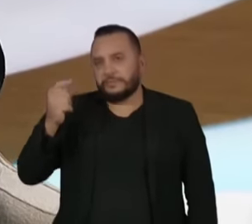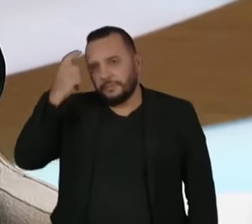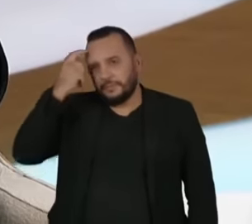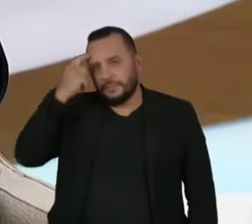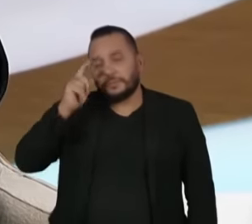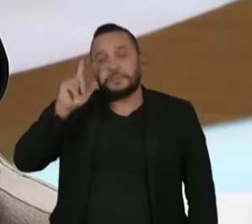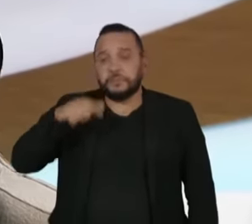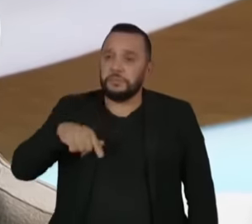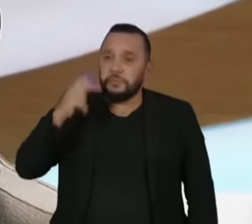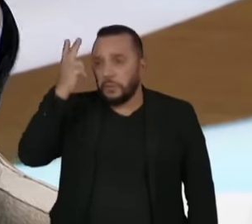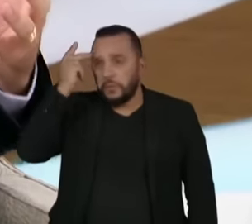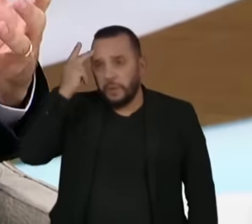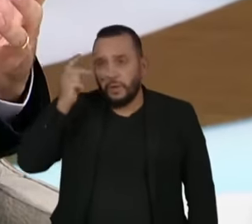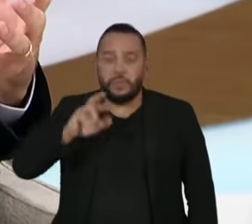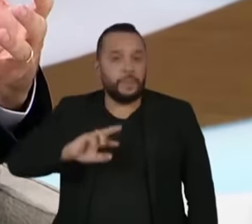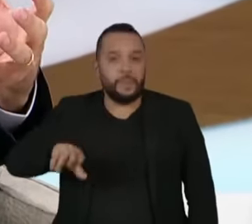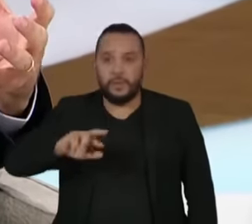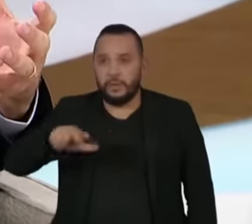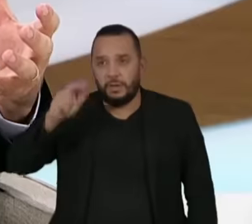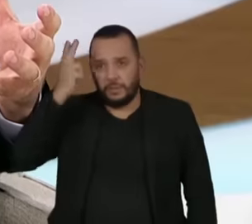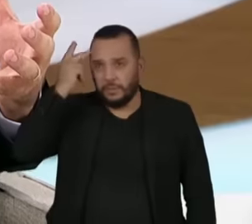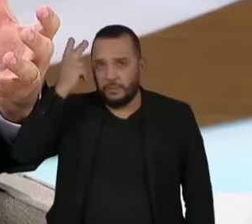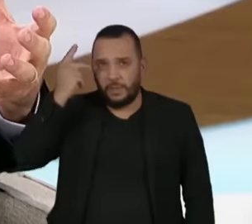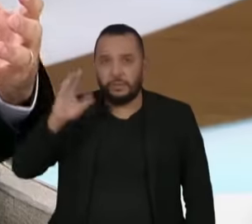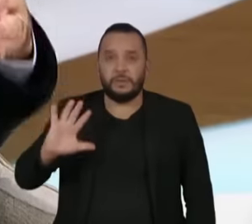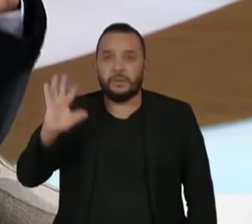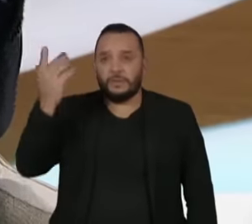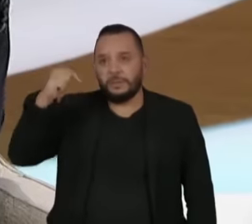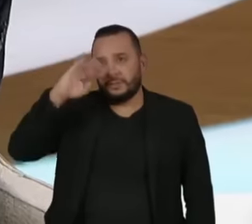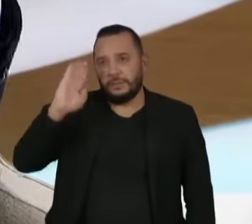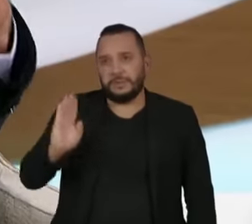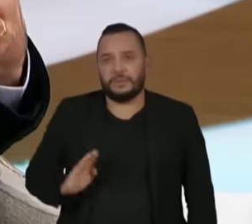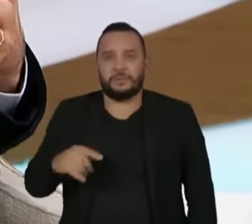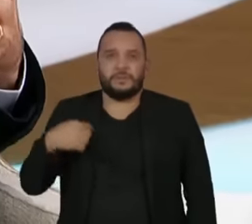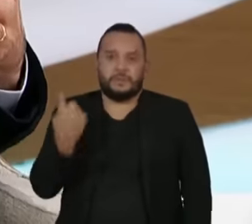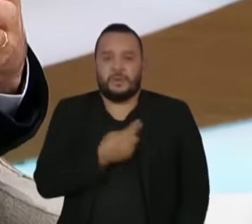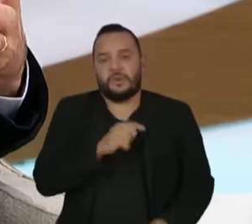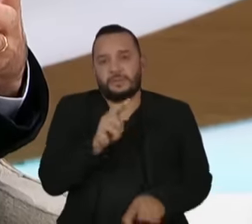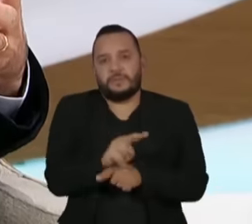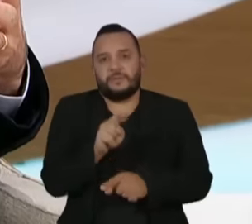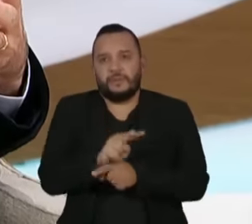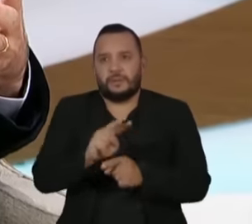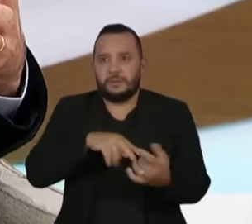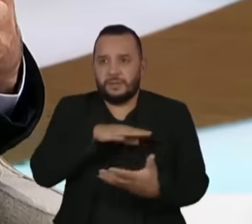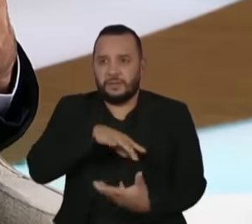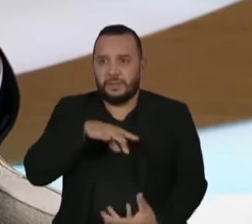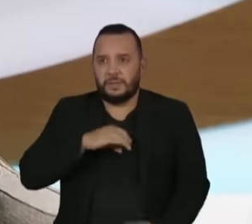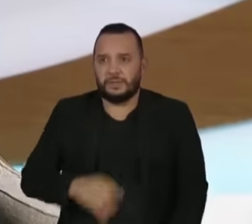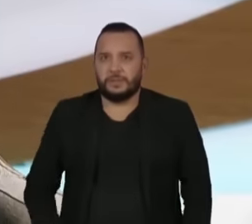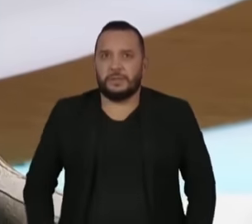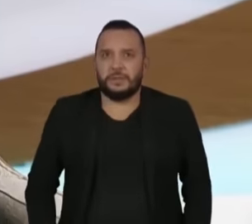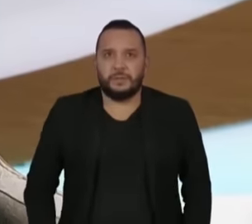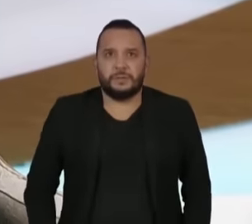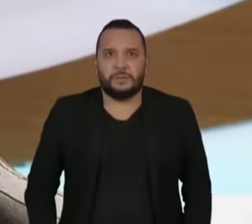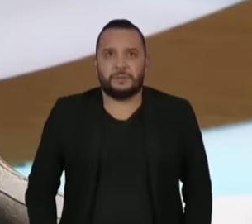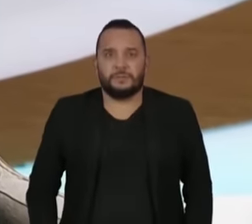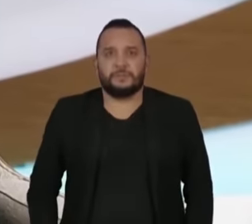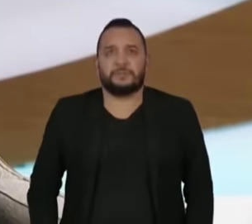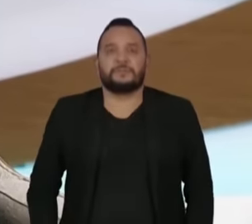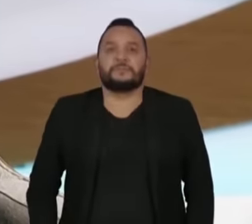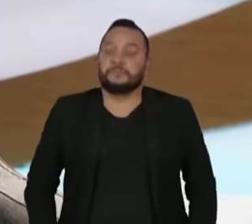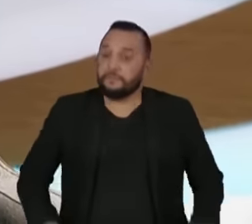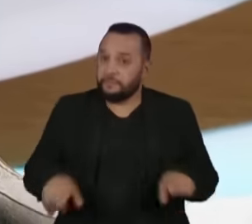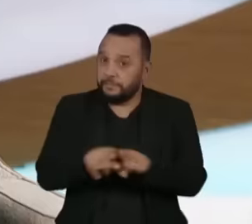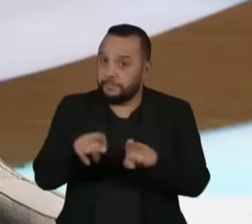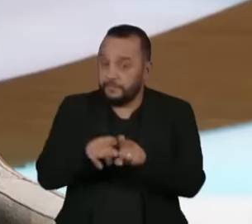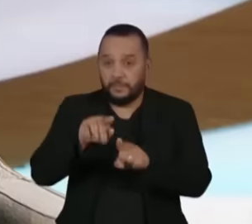que é normal o que está acontecendo no Brasil. Nós temos que defender a nossa democracia e com o